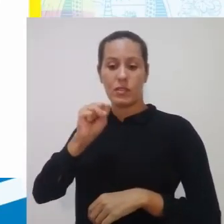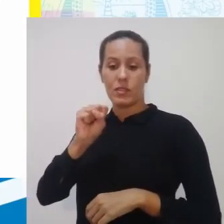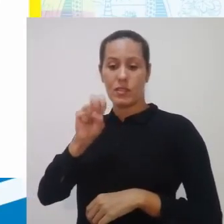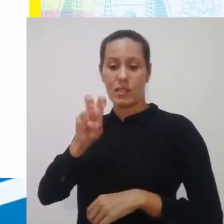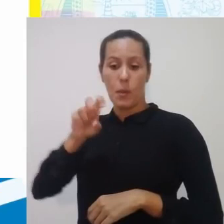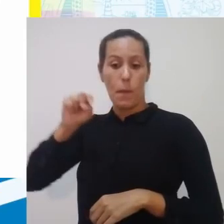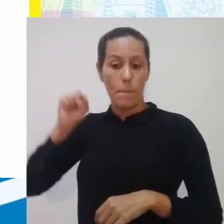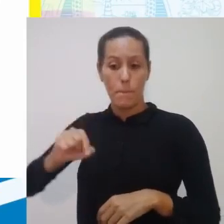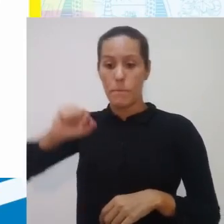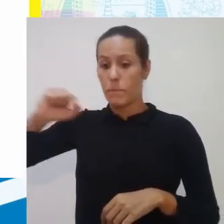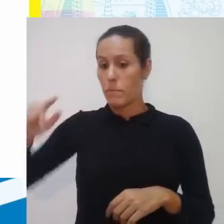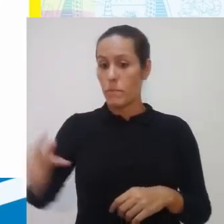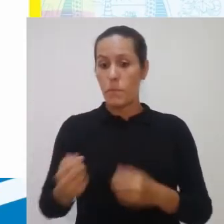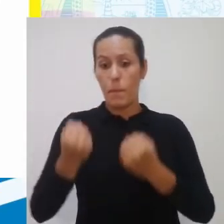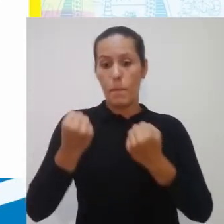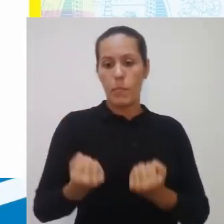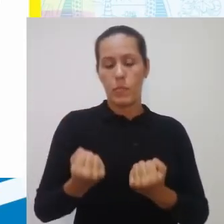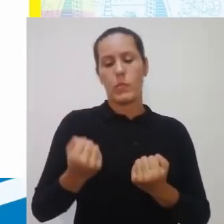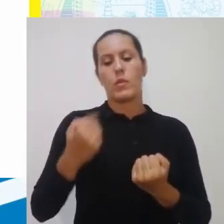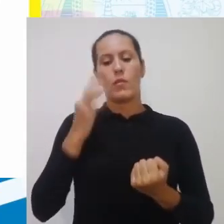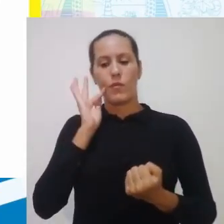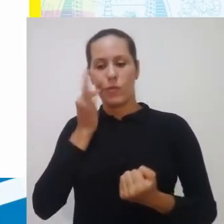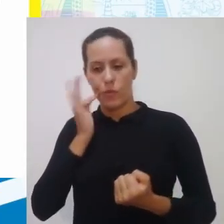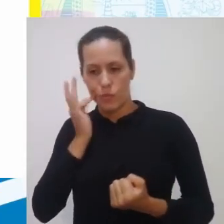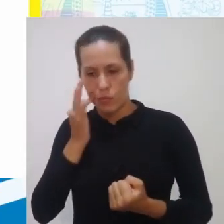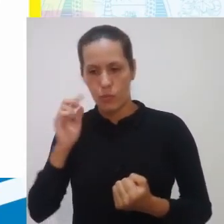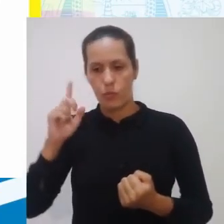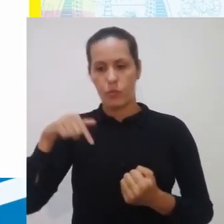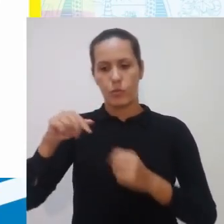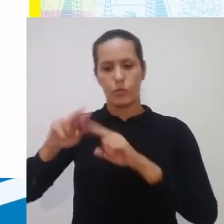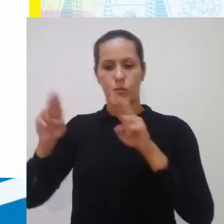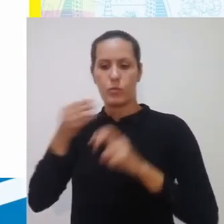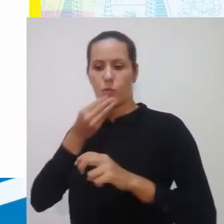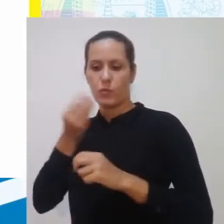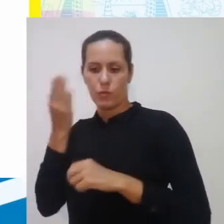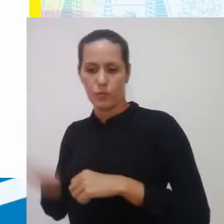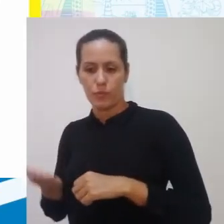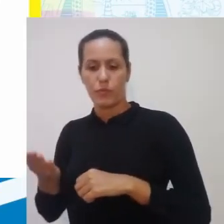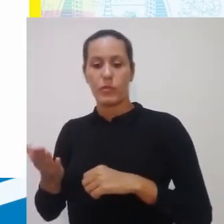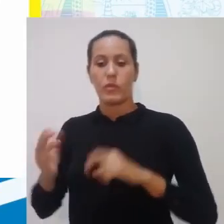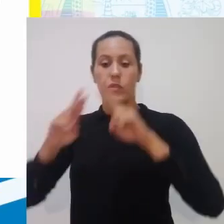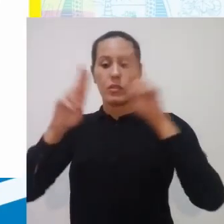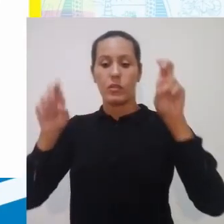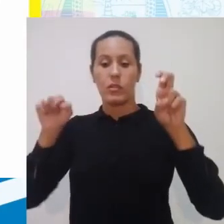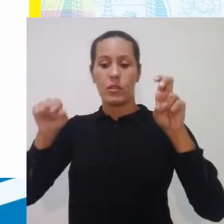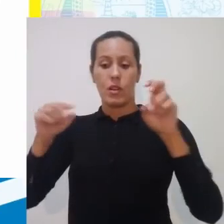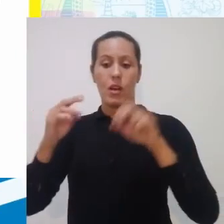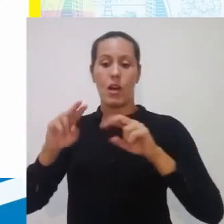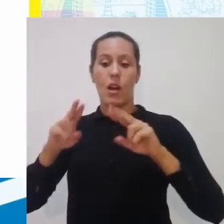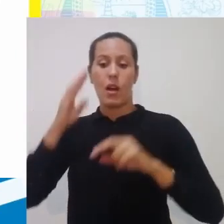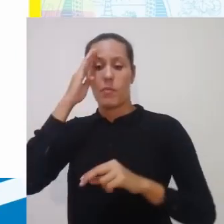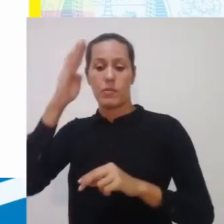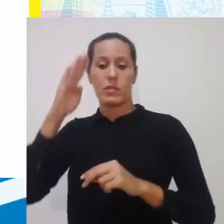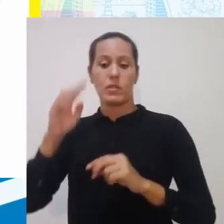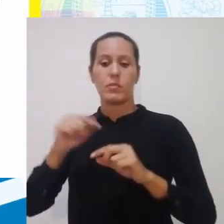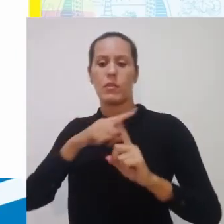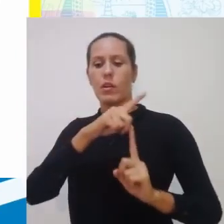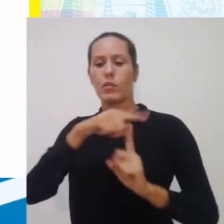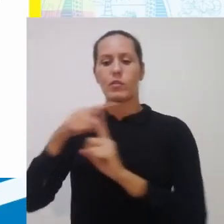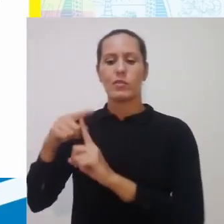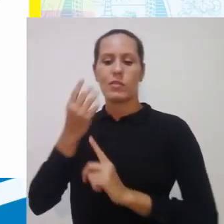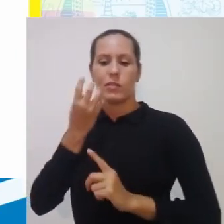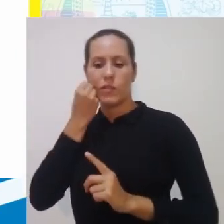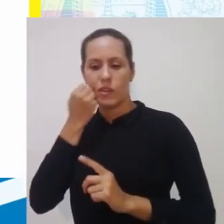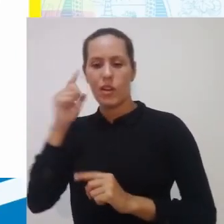de frutos. Cavitioli, 2006, página 55. A principal espécie de maracujá explorada